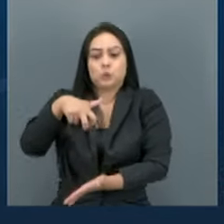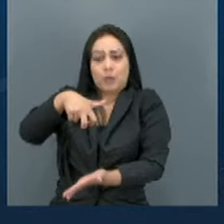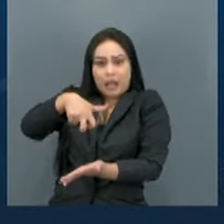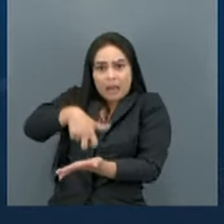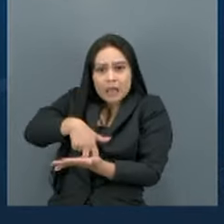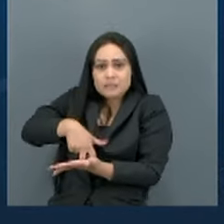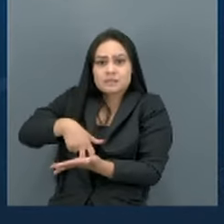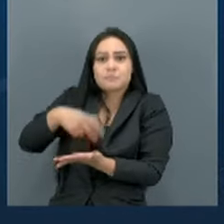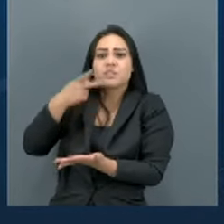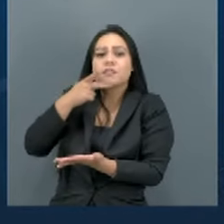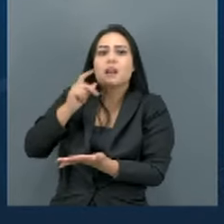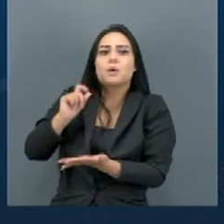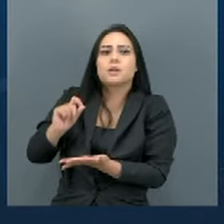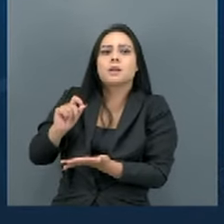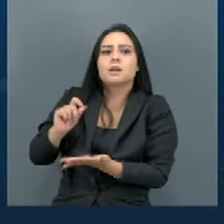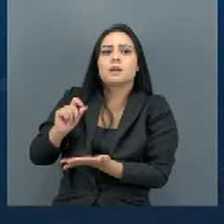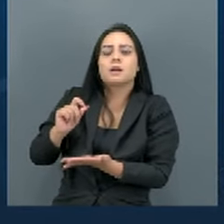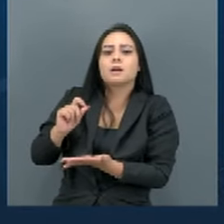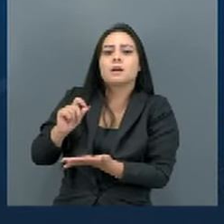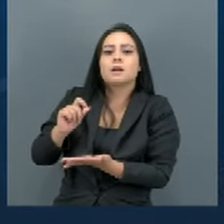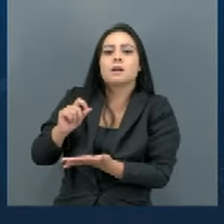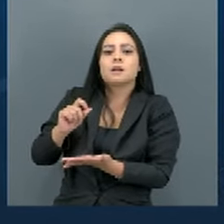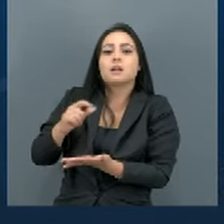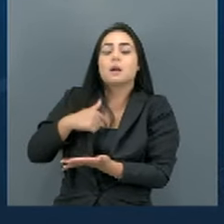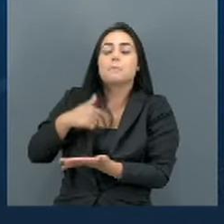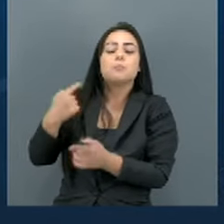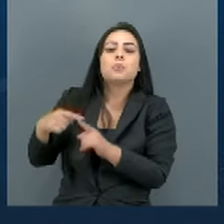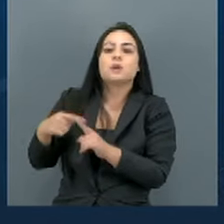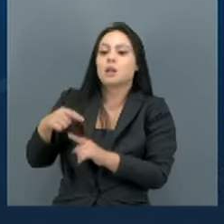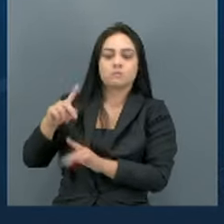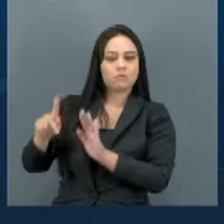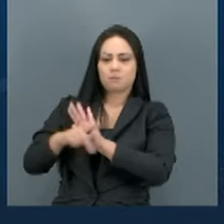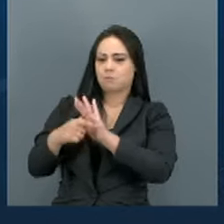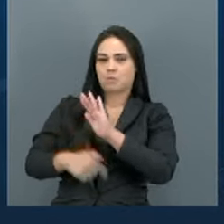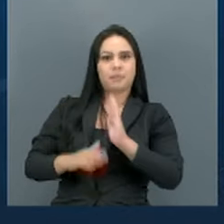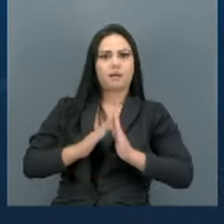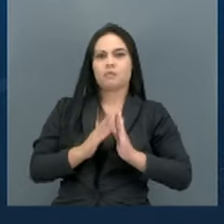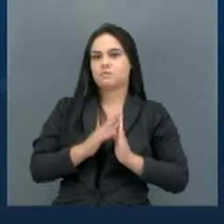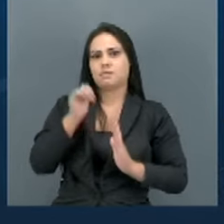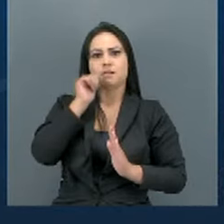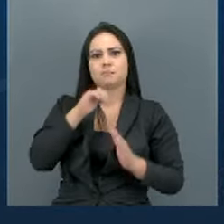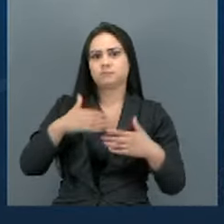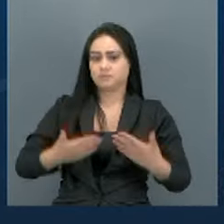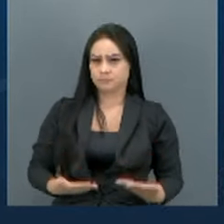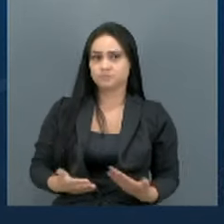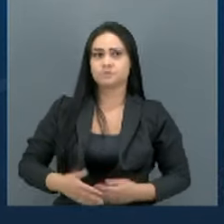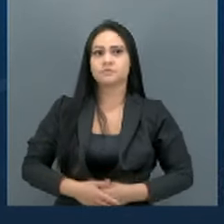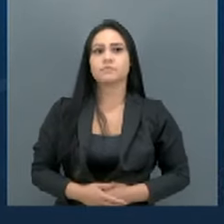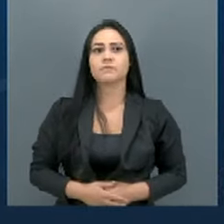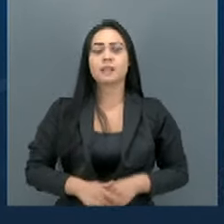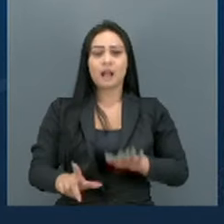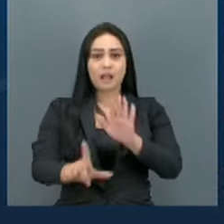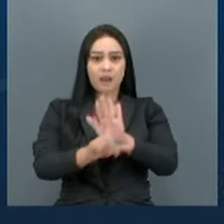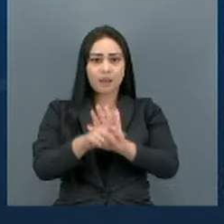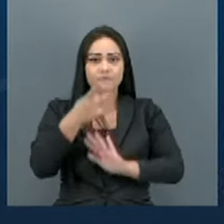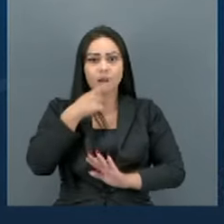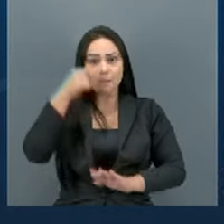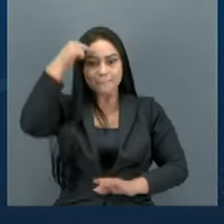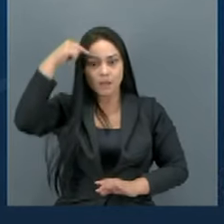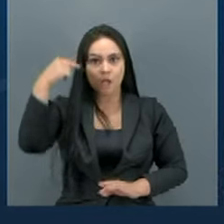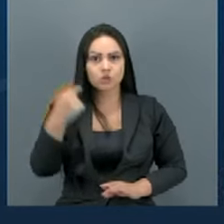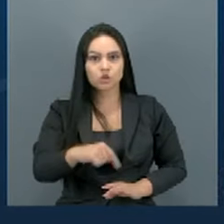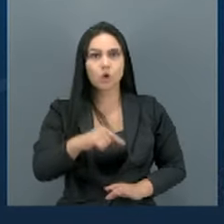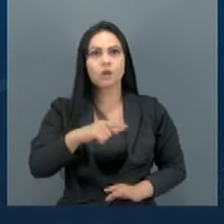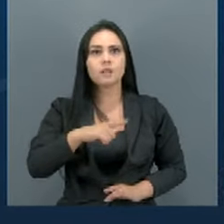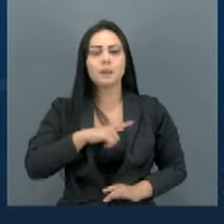poder falar o que não podia falar porque não era na propriedade dela, entendeu? E a lei diz que é obrigatório nós manter os